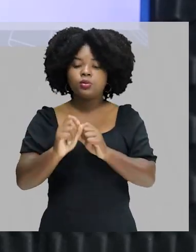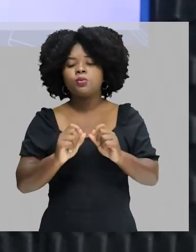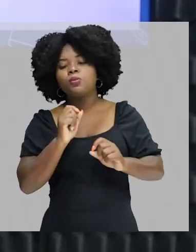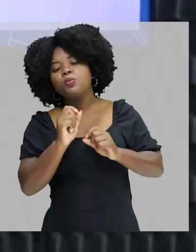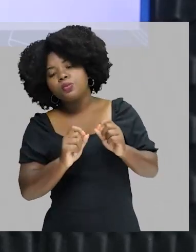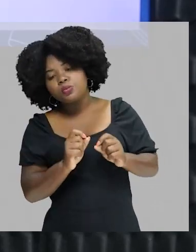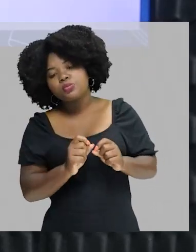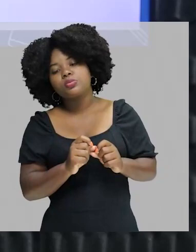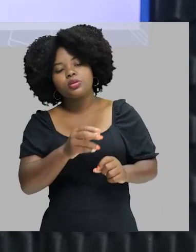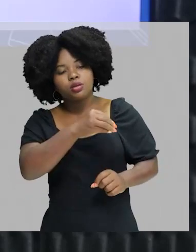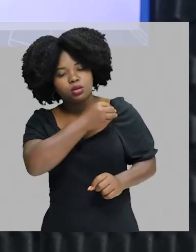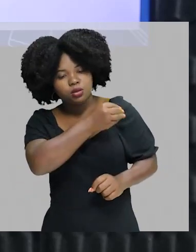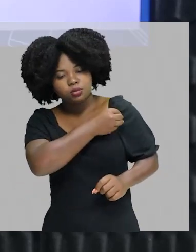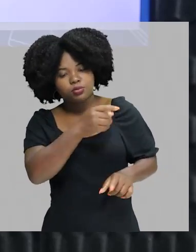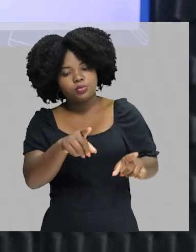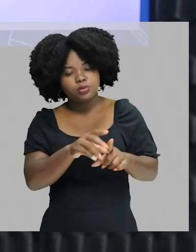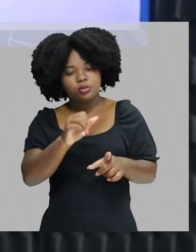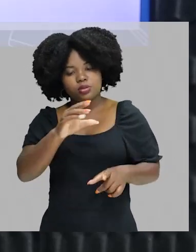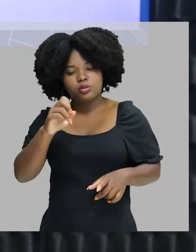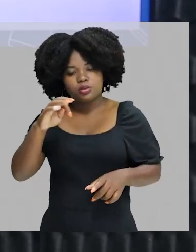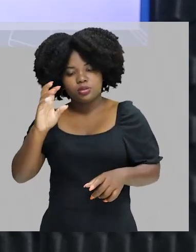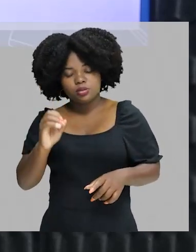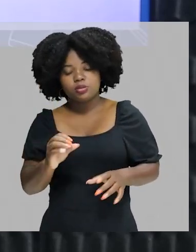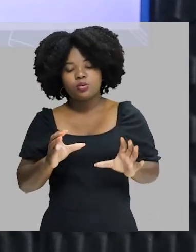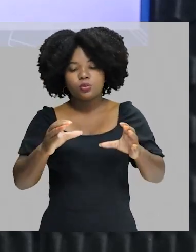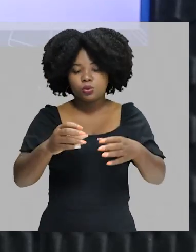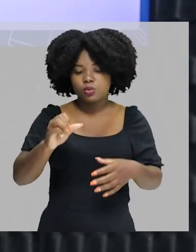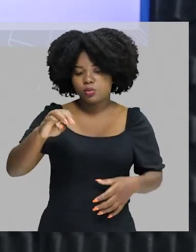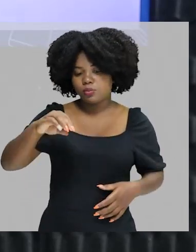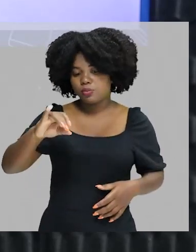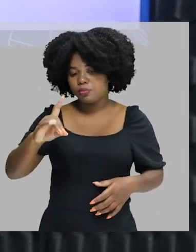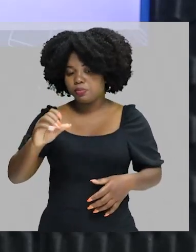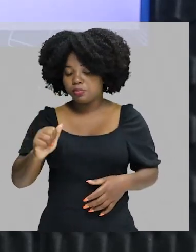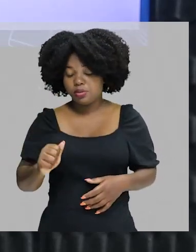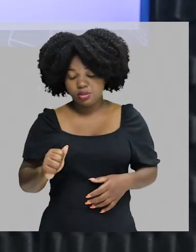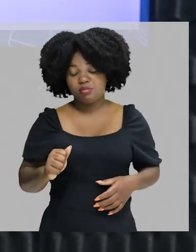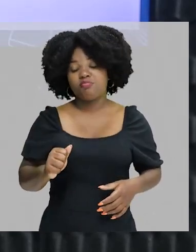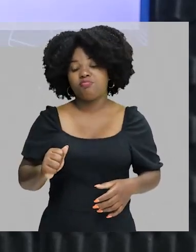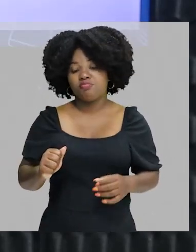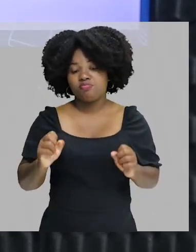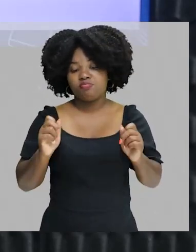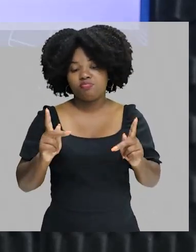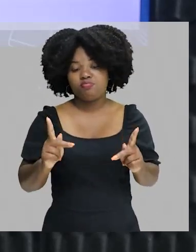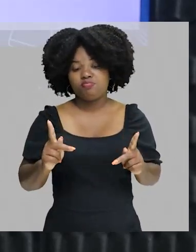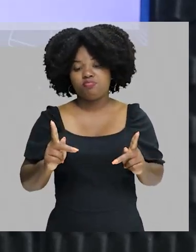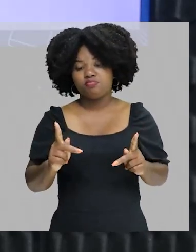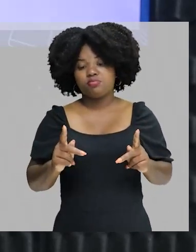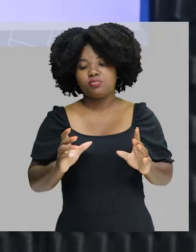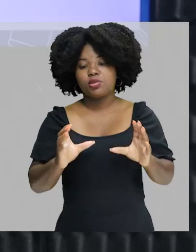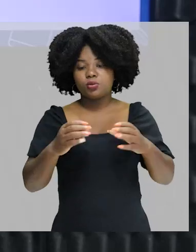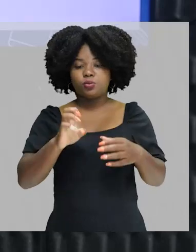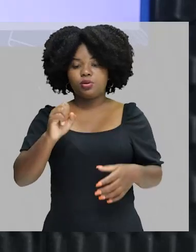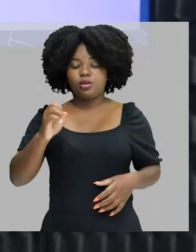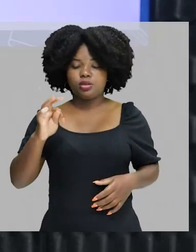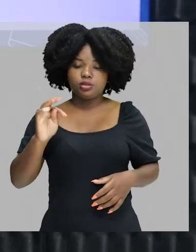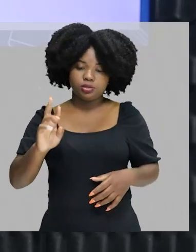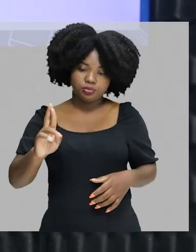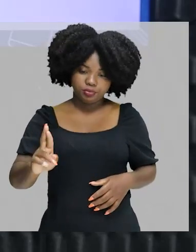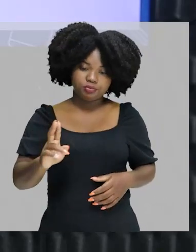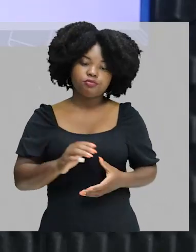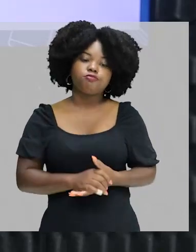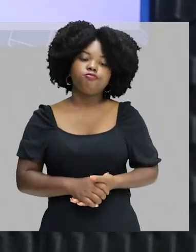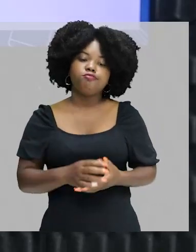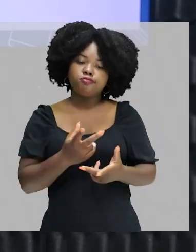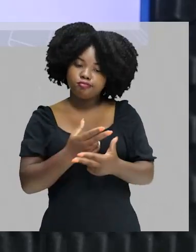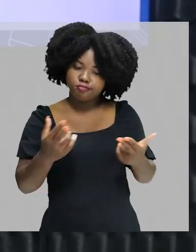acetona, um ácido carboxílico, o grupo amida vai aparecer demais, o grupo éster, né? Nós temos os